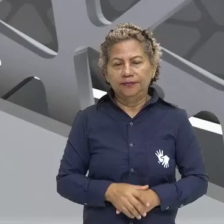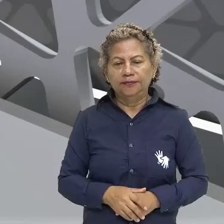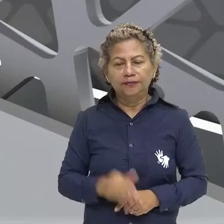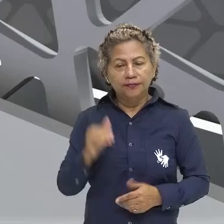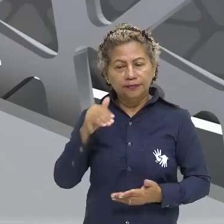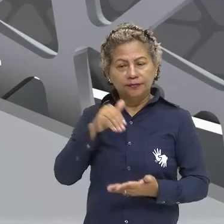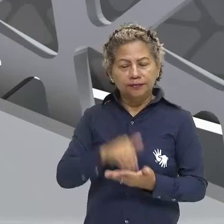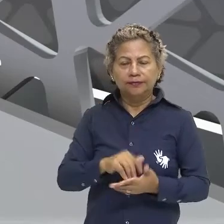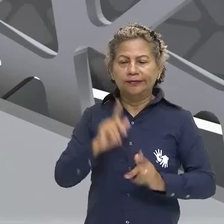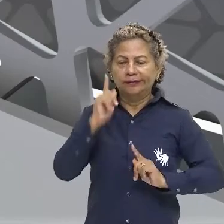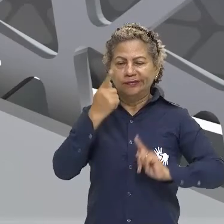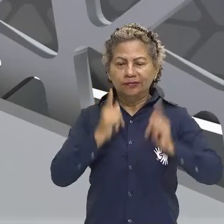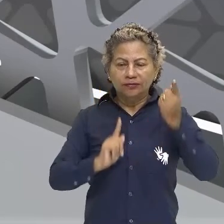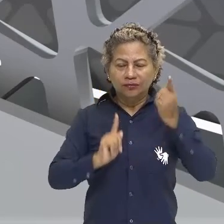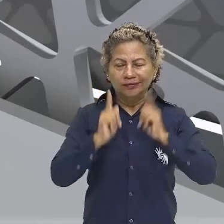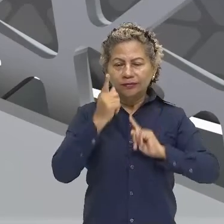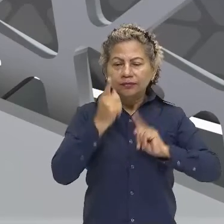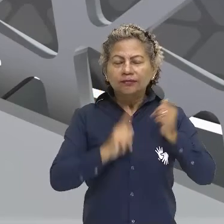aqueles movimentos